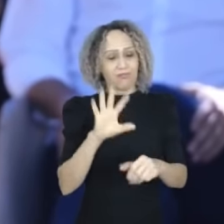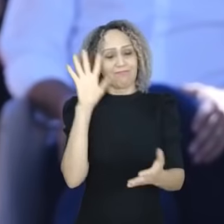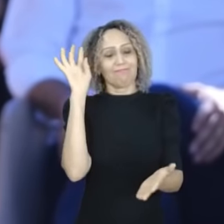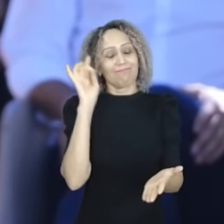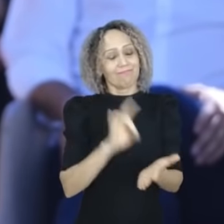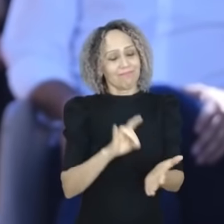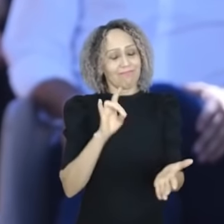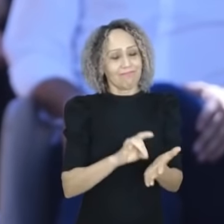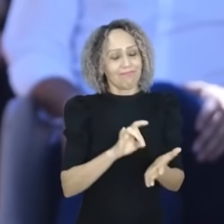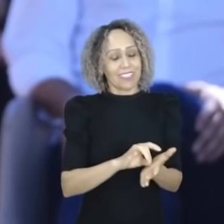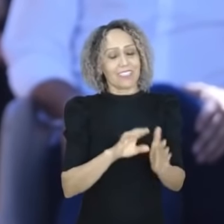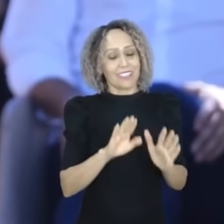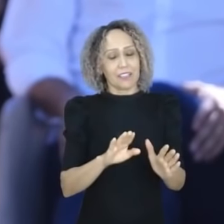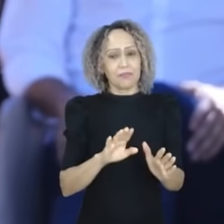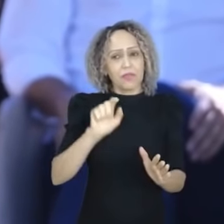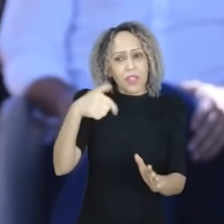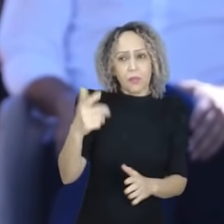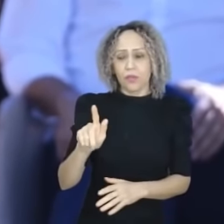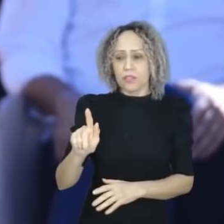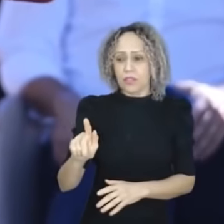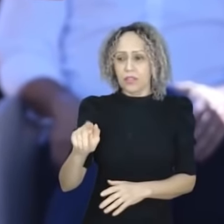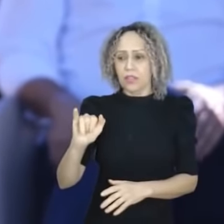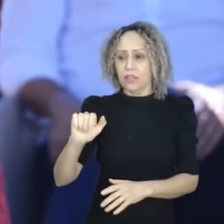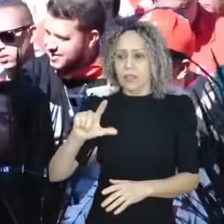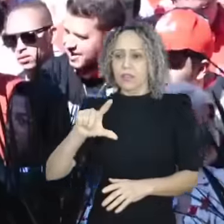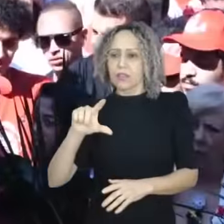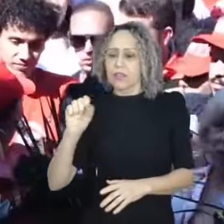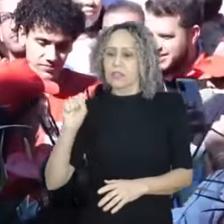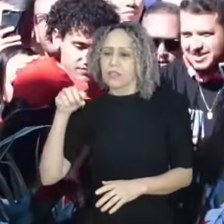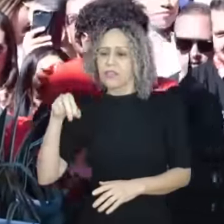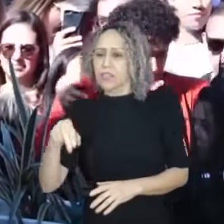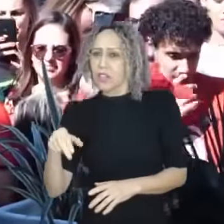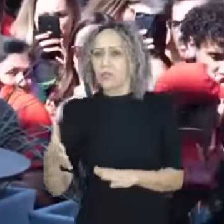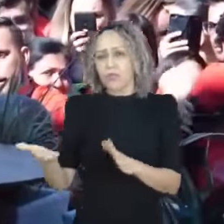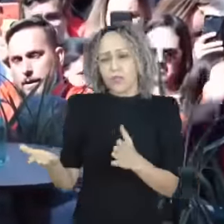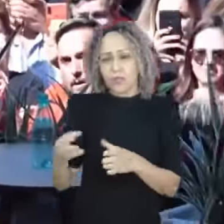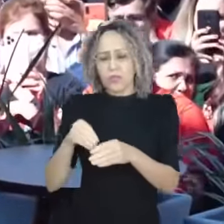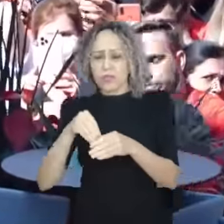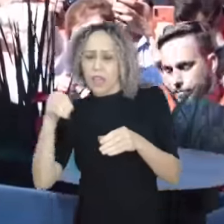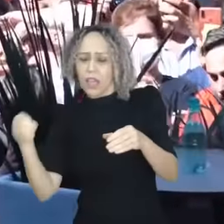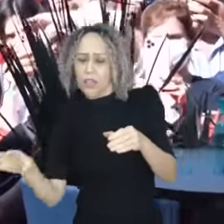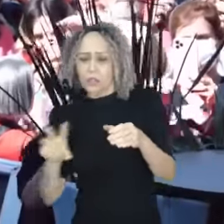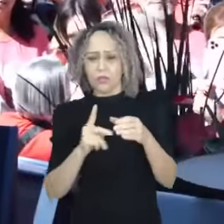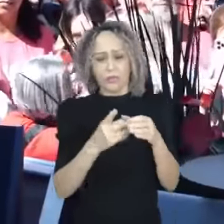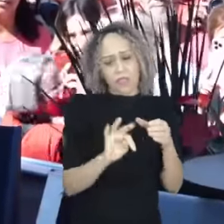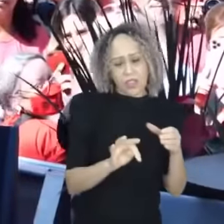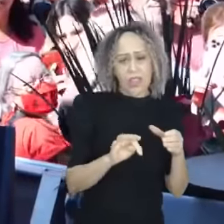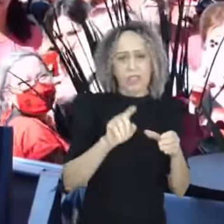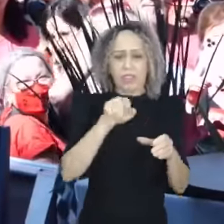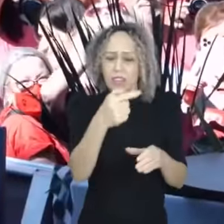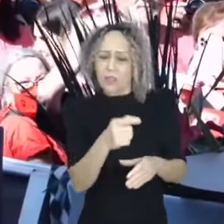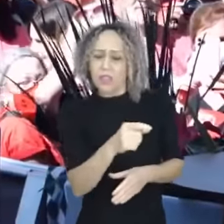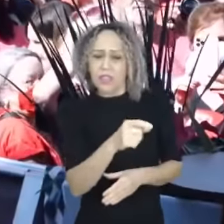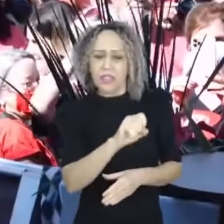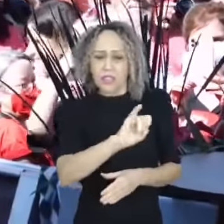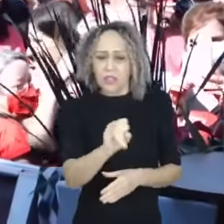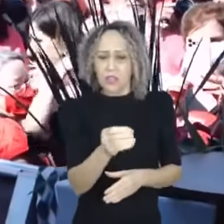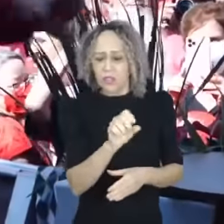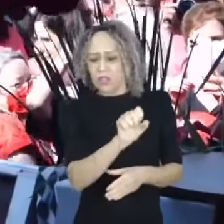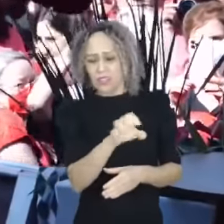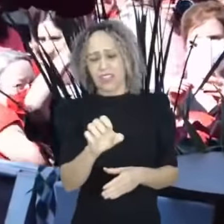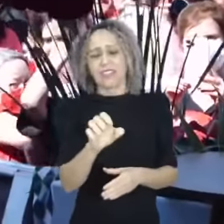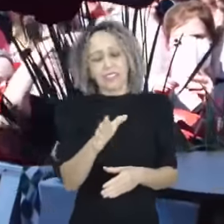do PT, continuou fazendo. O Zé Augusto fez, depois saiu do PT. Ou seja, ou era petista ou era cara que tinha saído do PT.